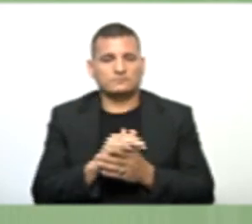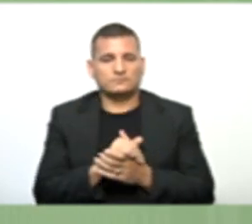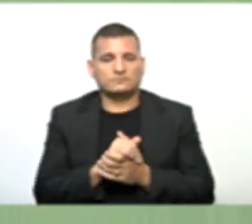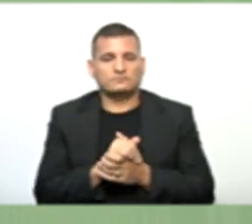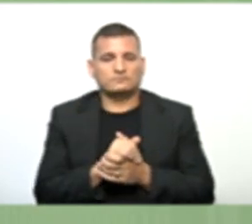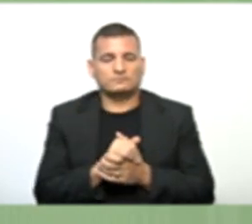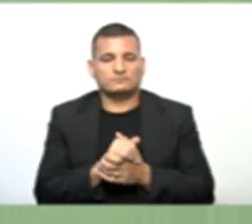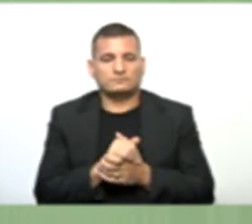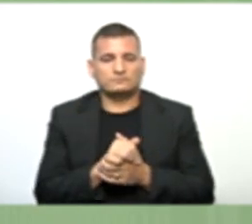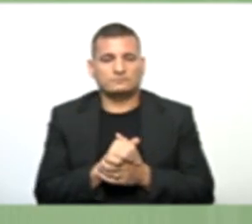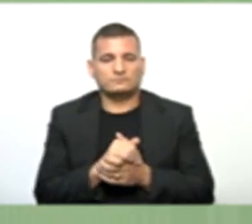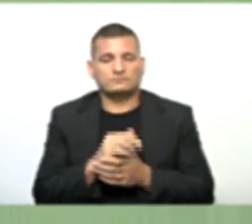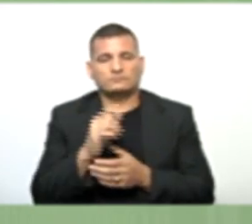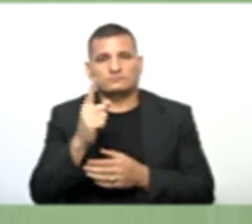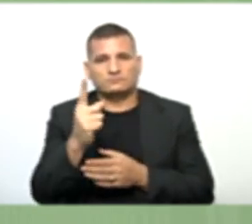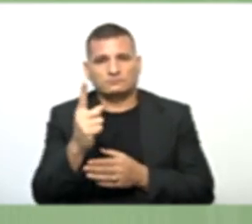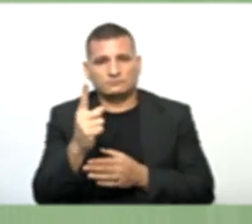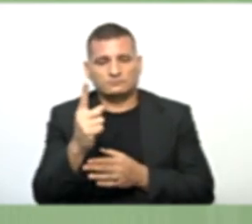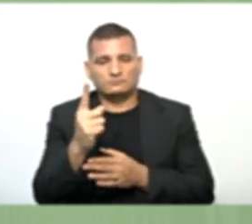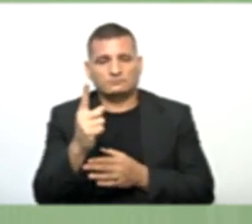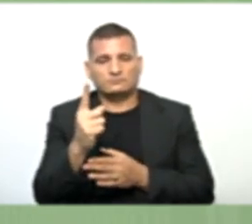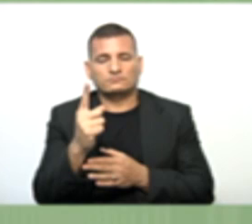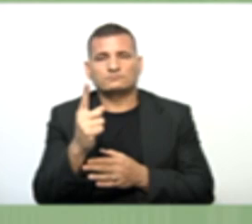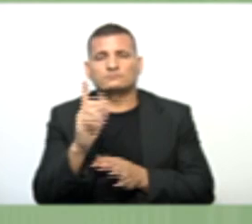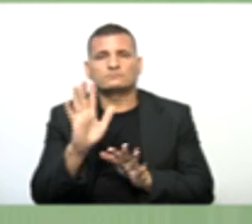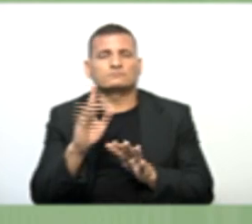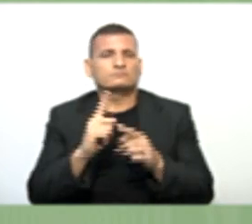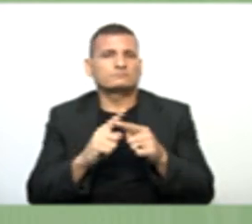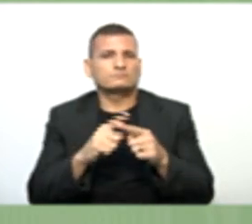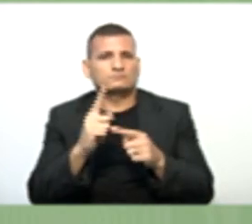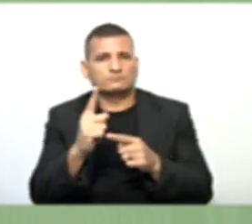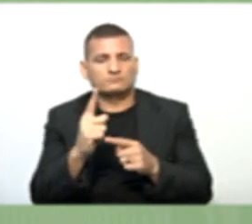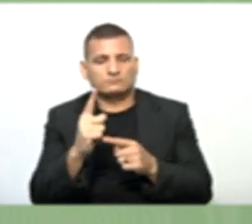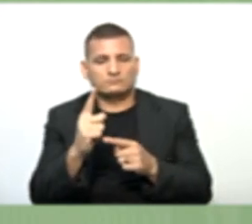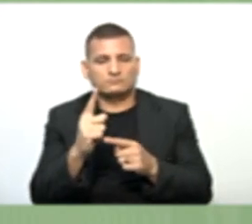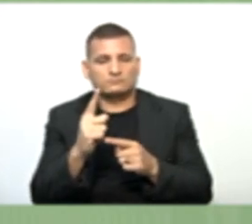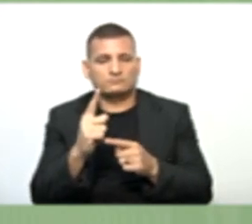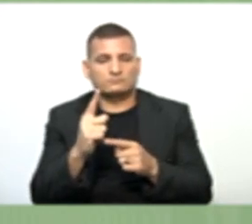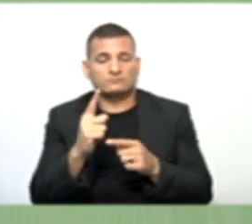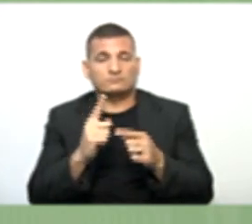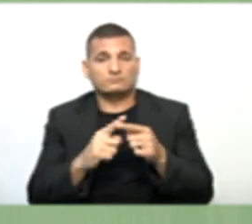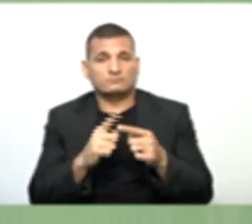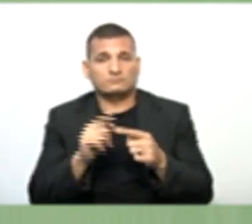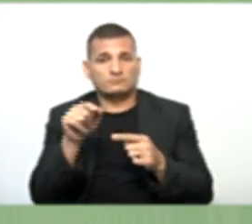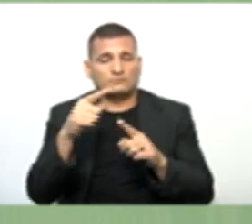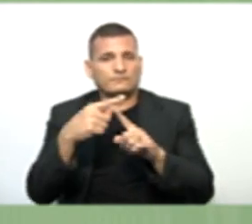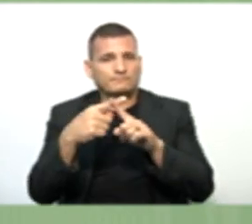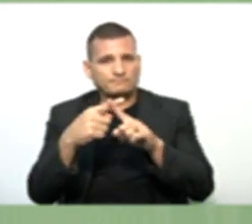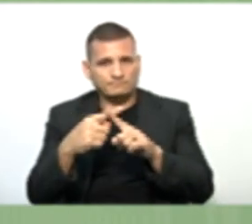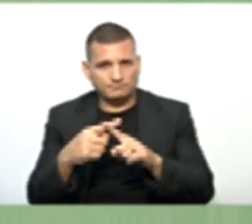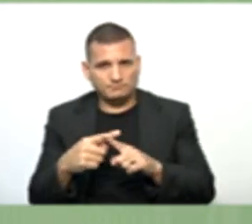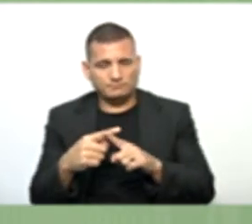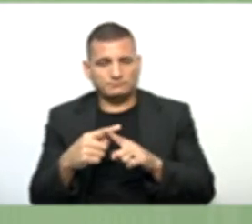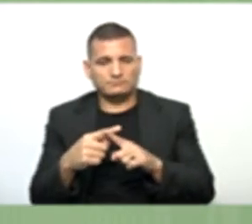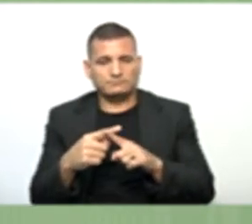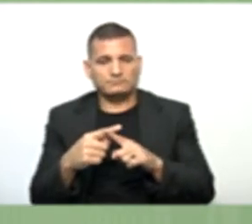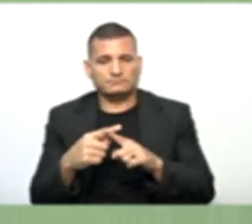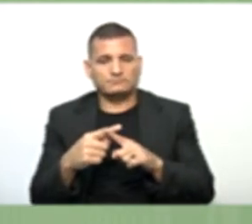com 1. Por que 1? Porque quando eu estou fazendo a operação aritmética de